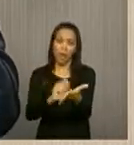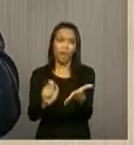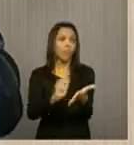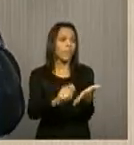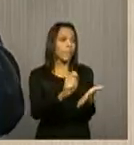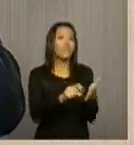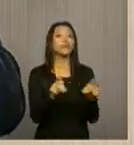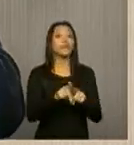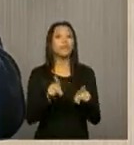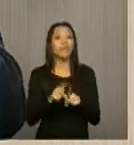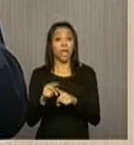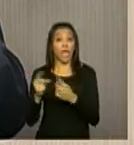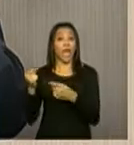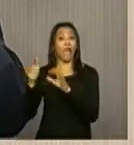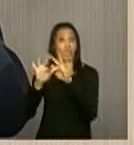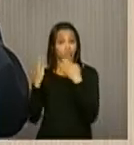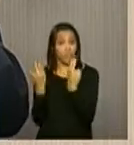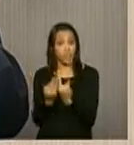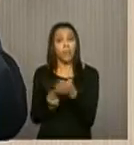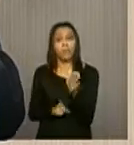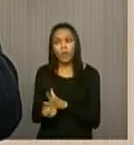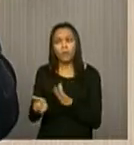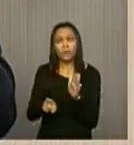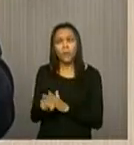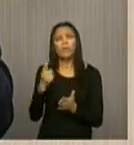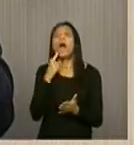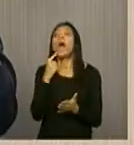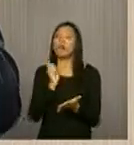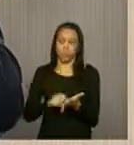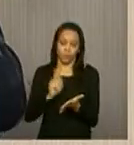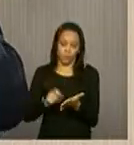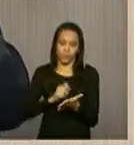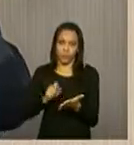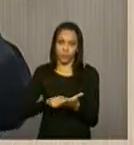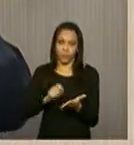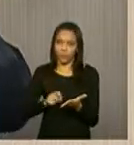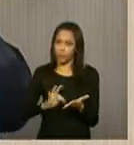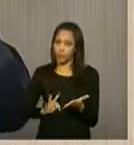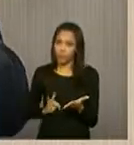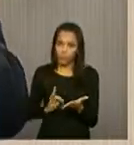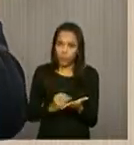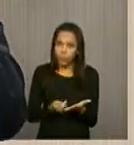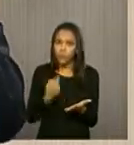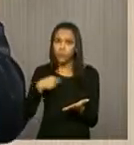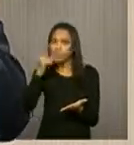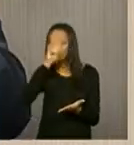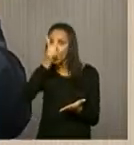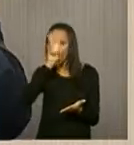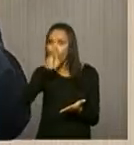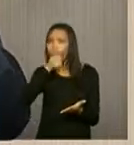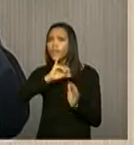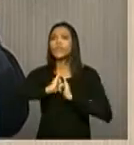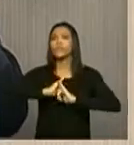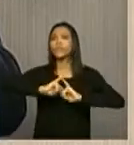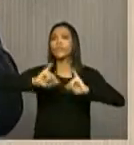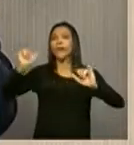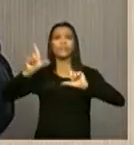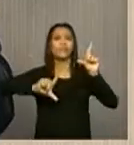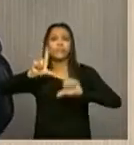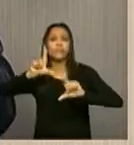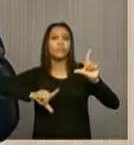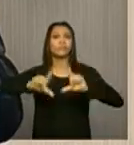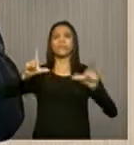informações que preenche servirão de base para o nosso trabalho não são as históricas publicada pelos diversos meios de comunicação